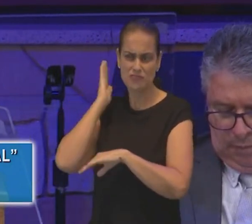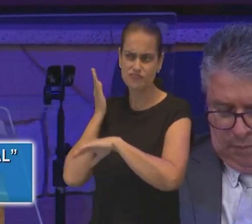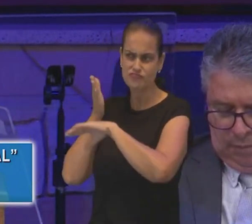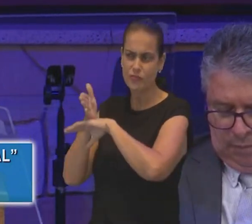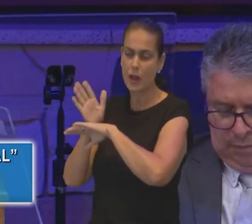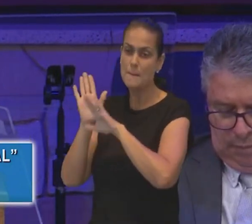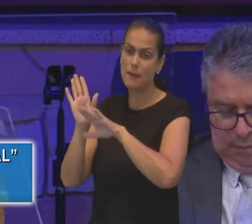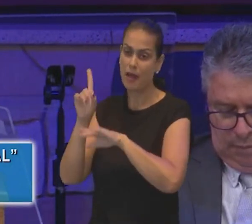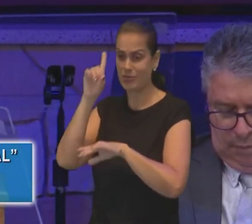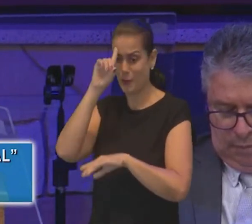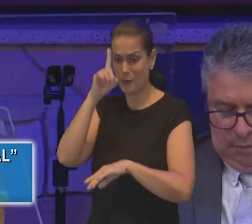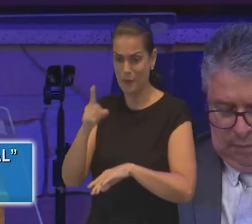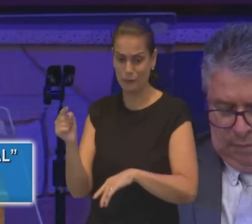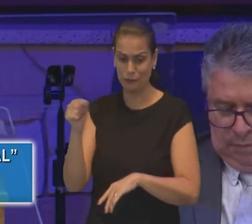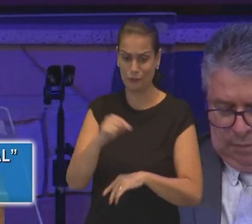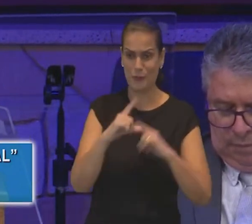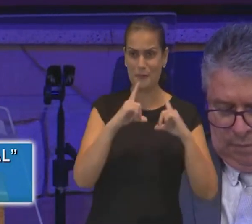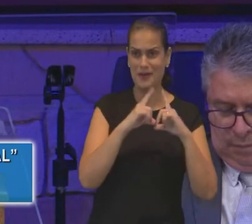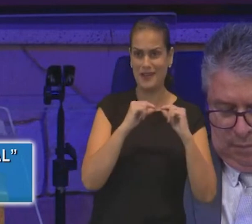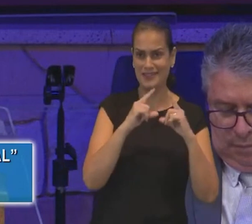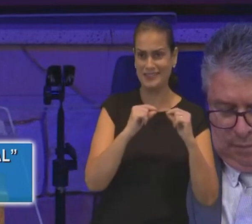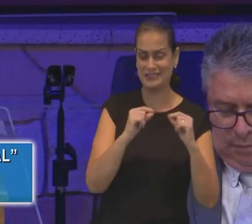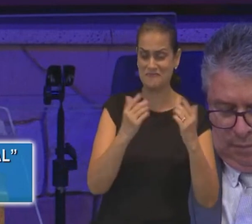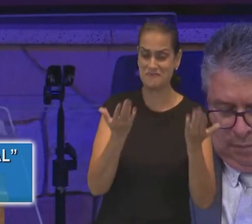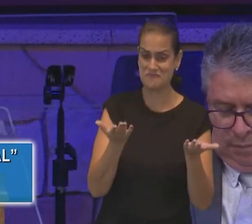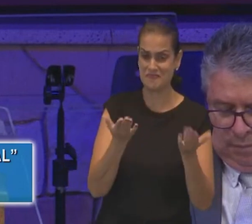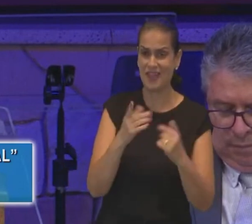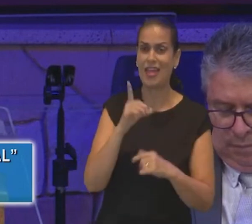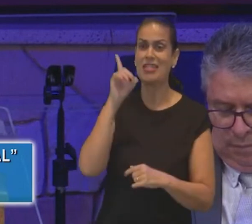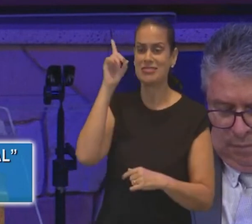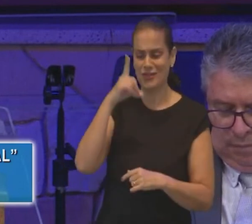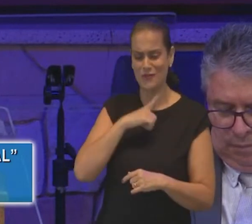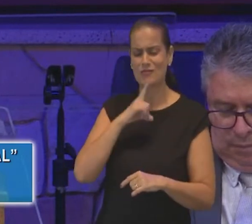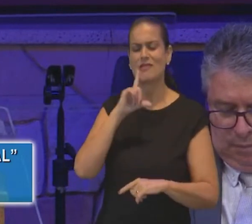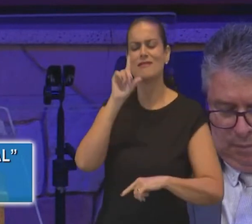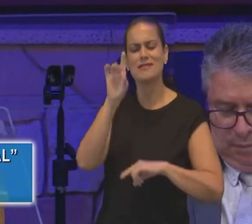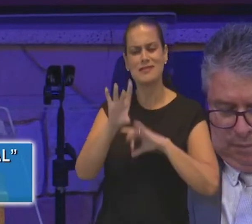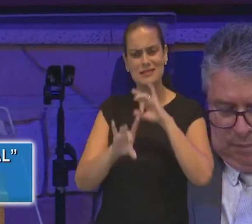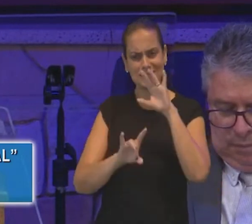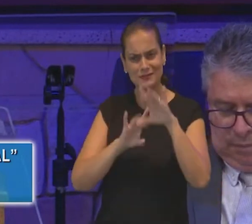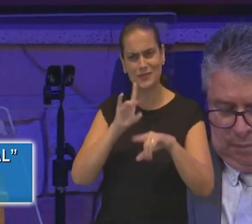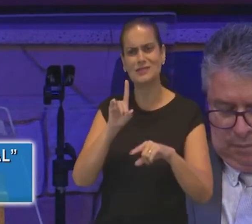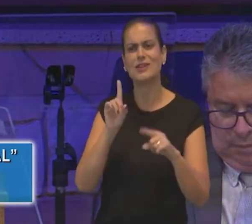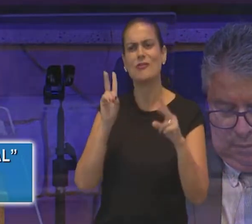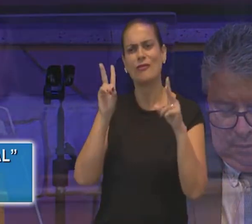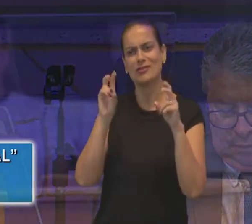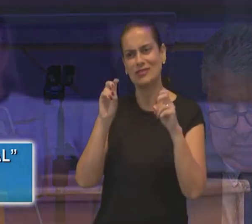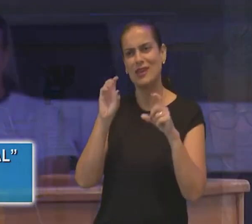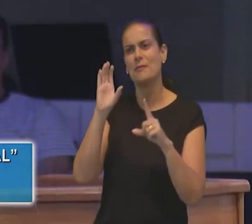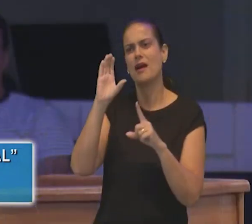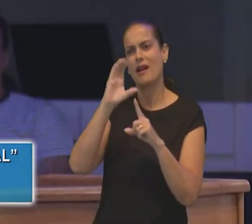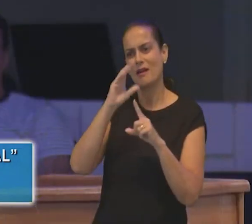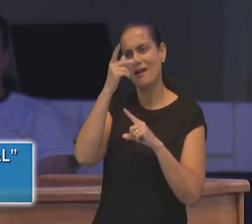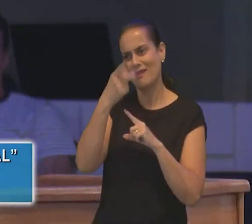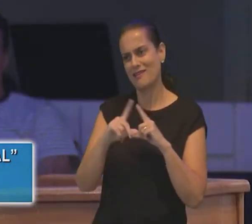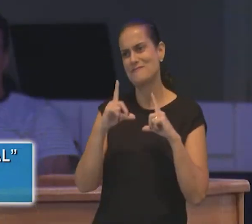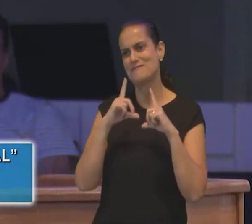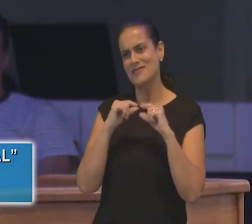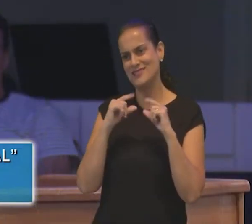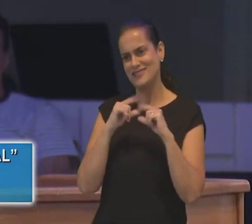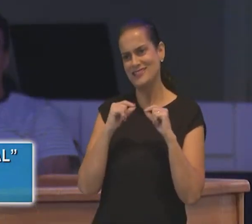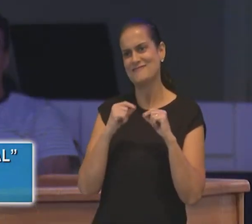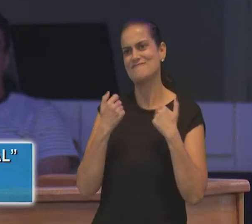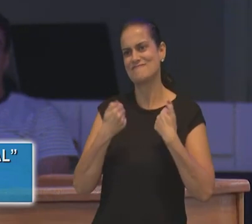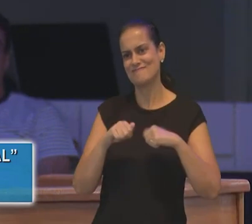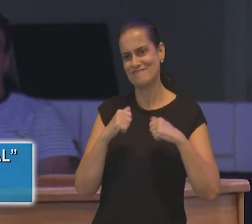colocou para cá. Deus tem algo especial para fazer na área da capelania aqui no DF.